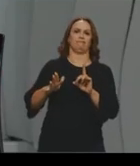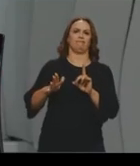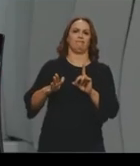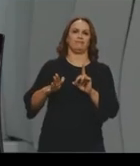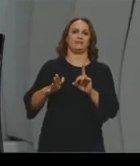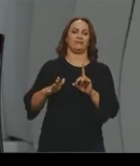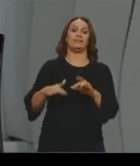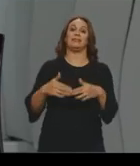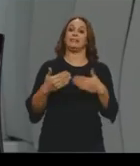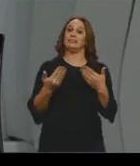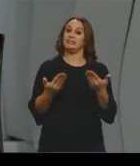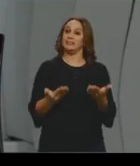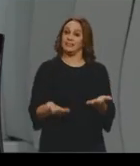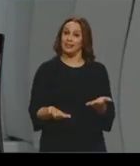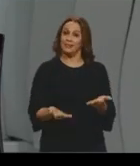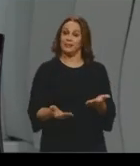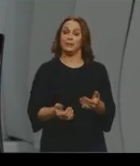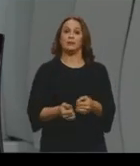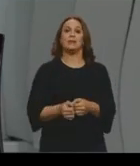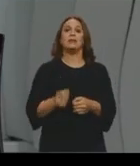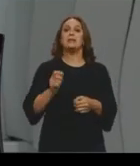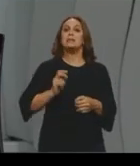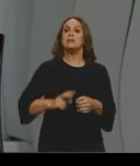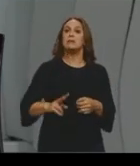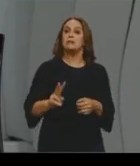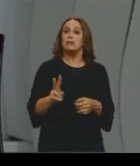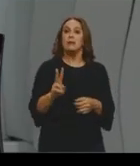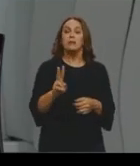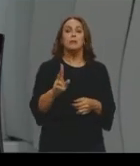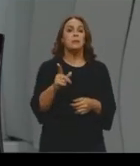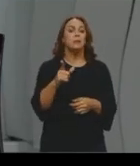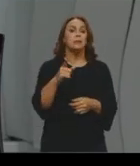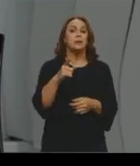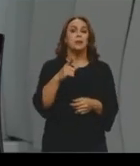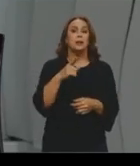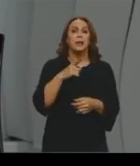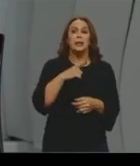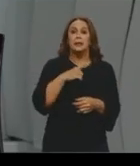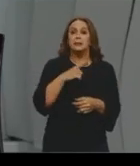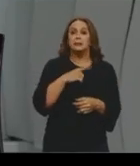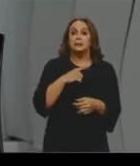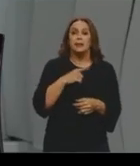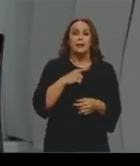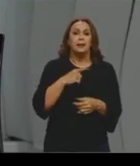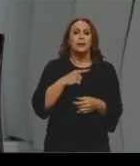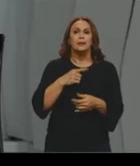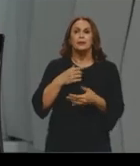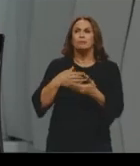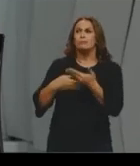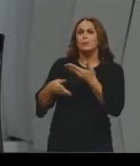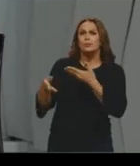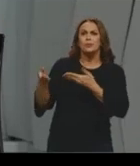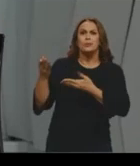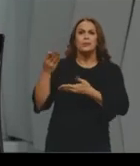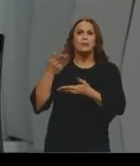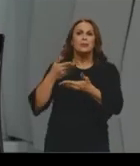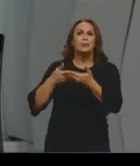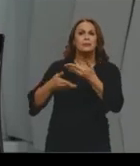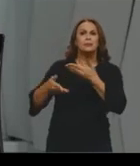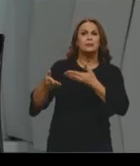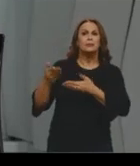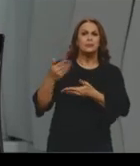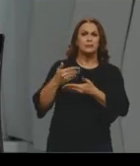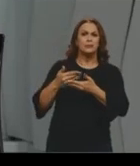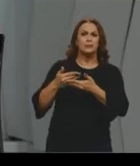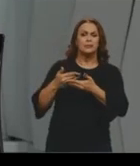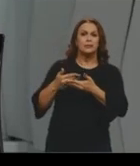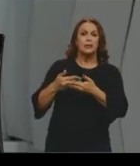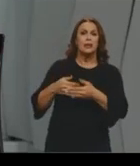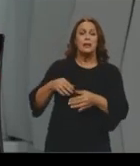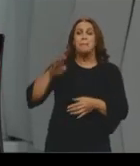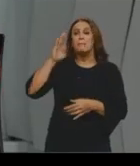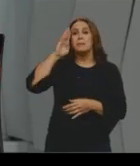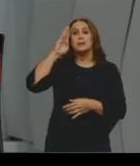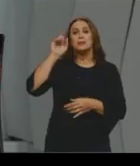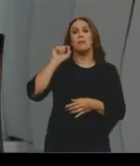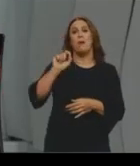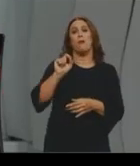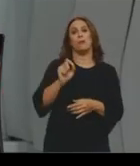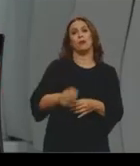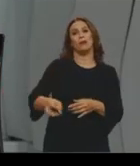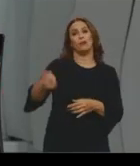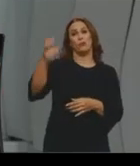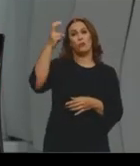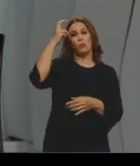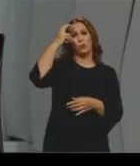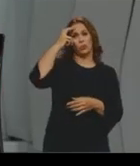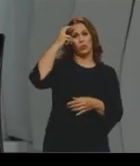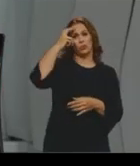tendo, né, um envolvimento mesmo, e a questão cultural é muito marcante para a gente tratar aí, né, seja na